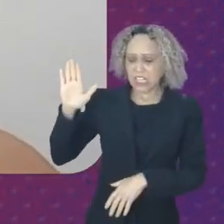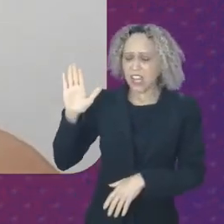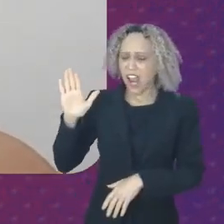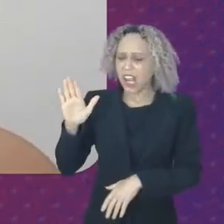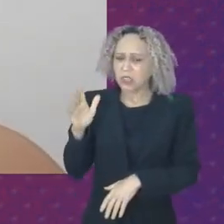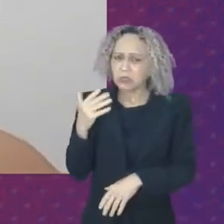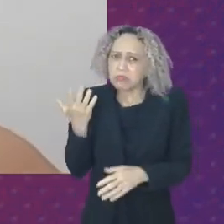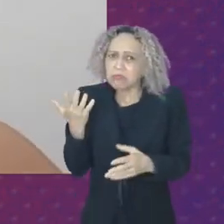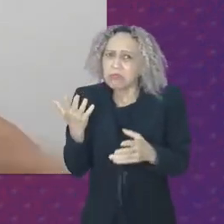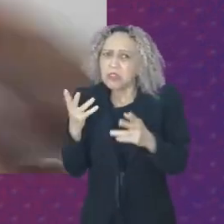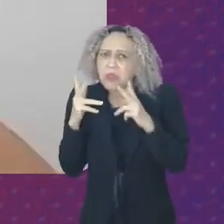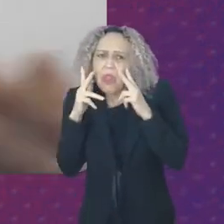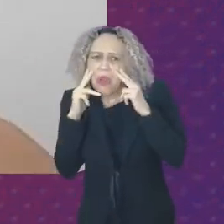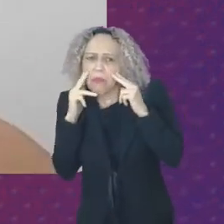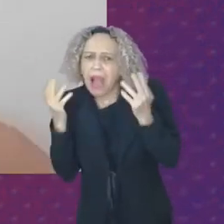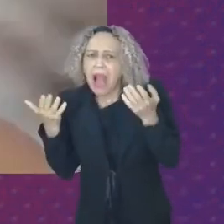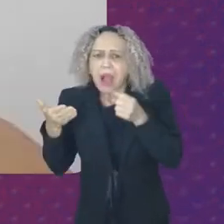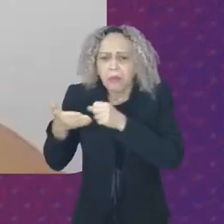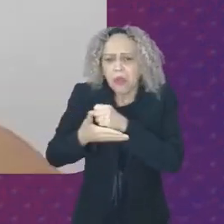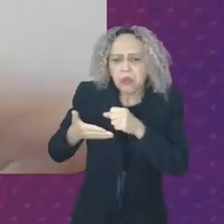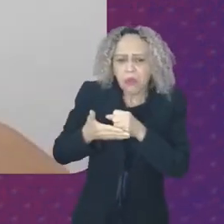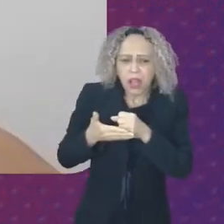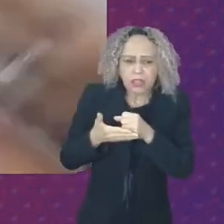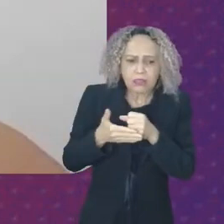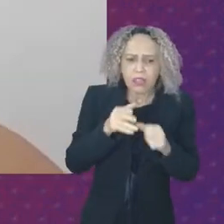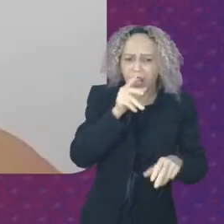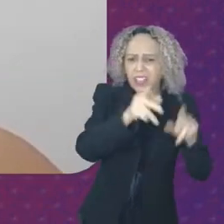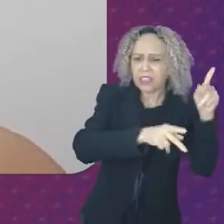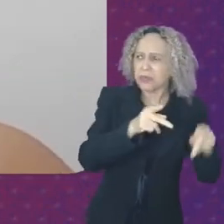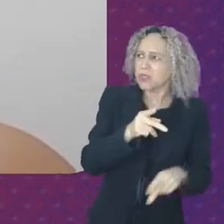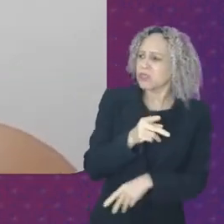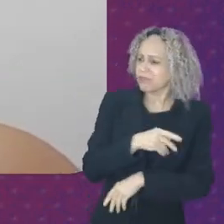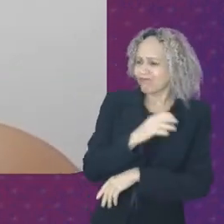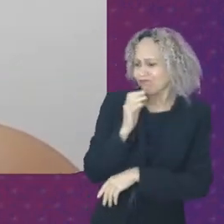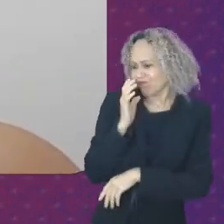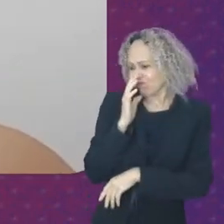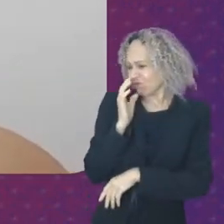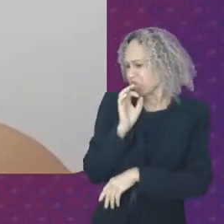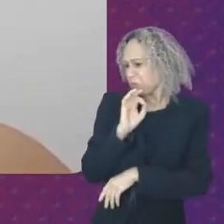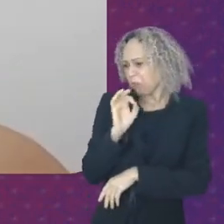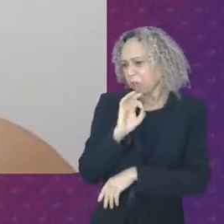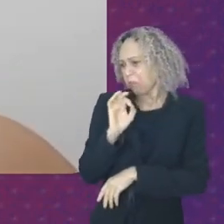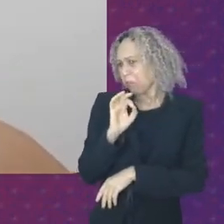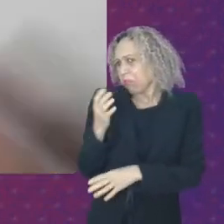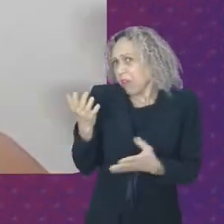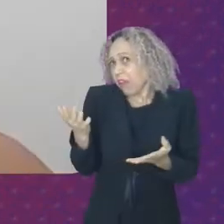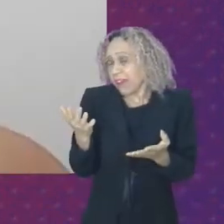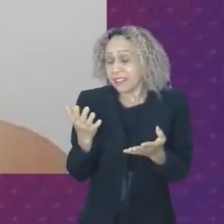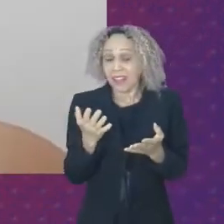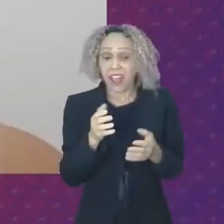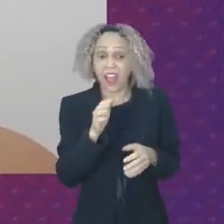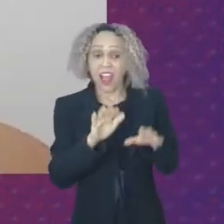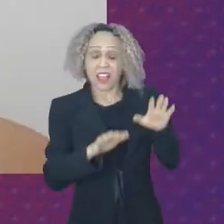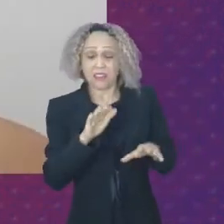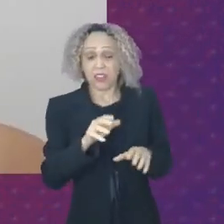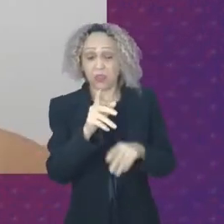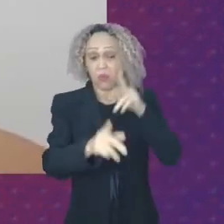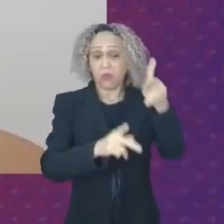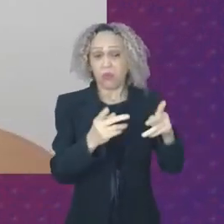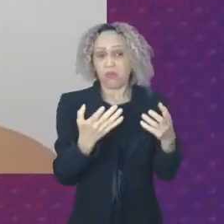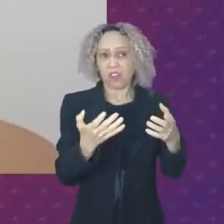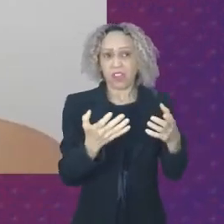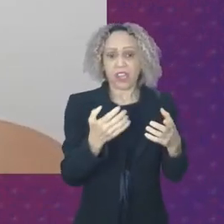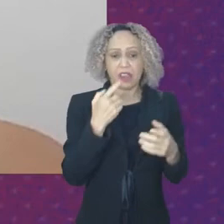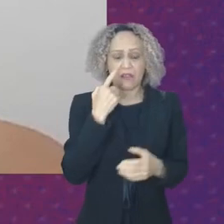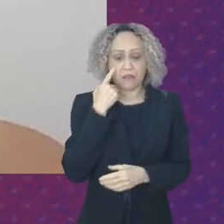esse arquétipo, comumente ele é utilizado em conjunto com outros, né? Como eu falei, a gente pode utilizar